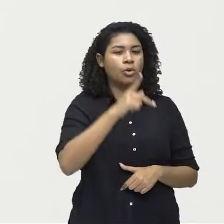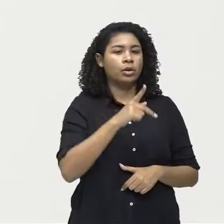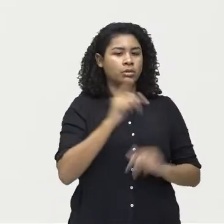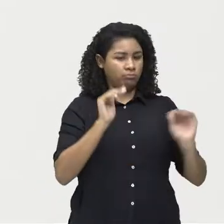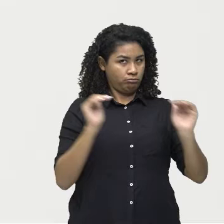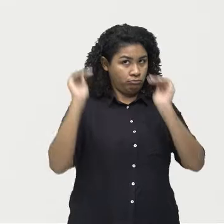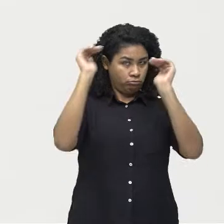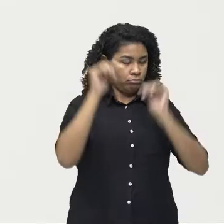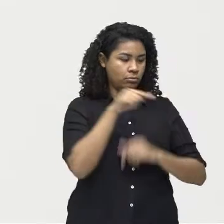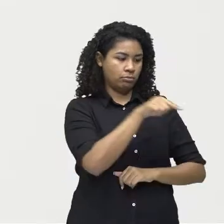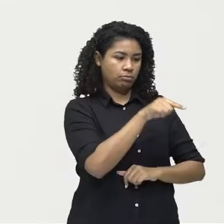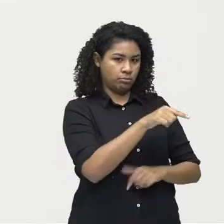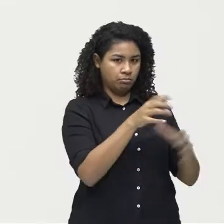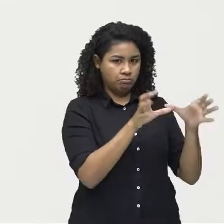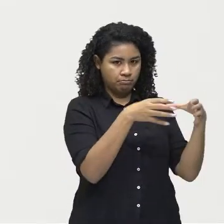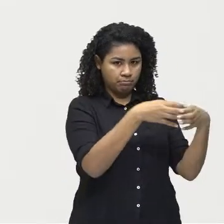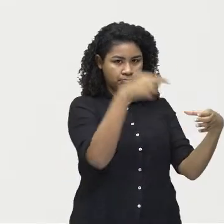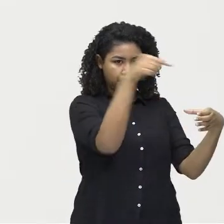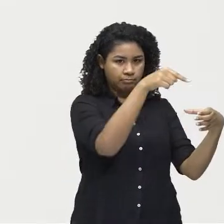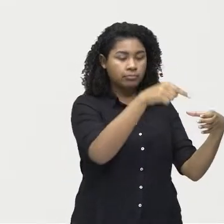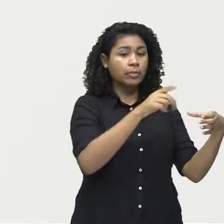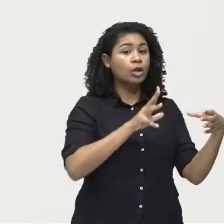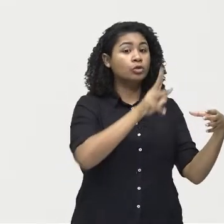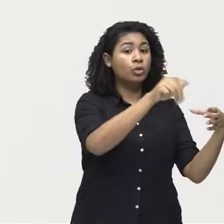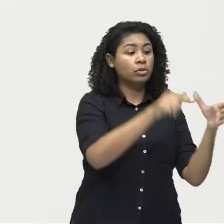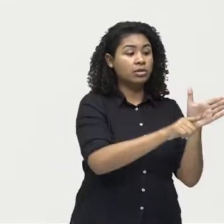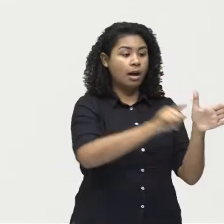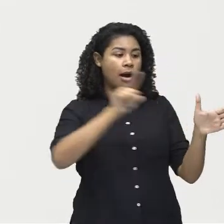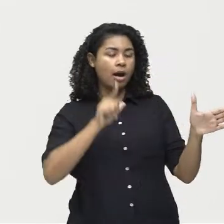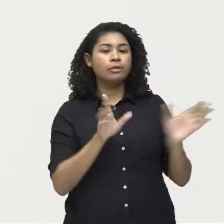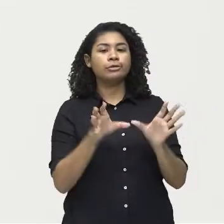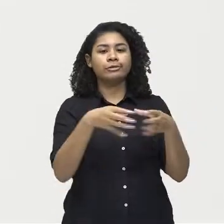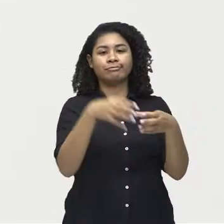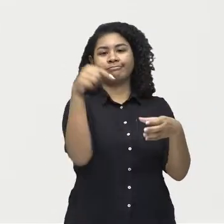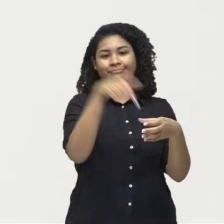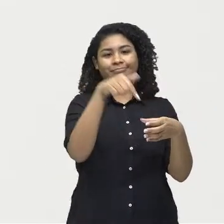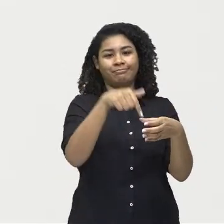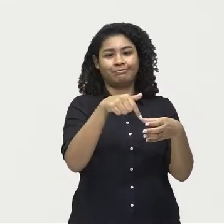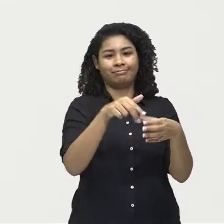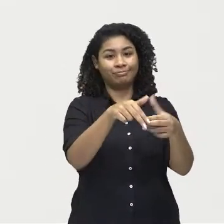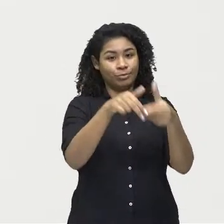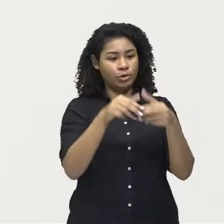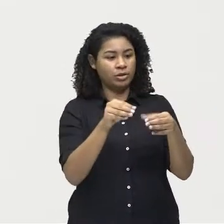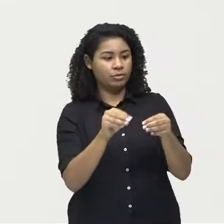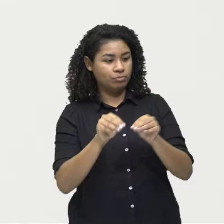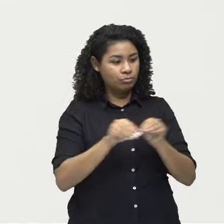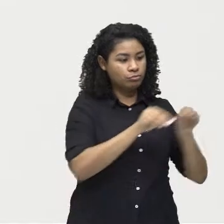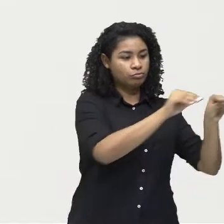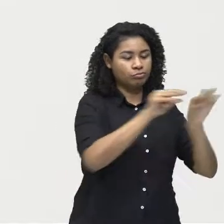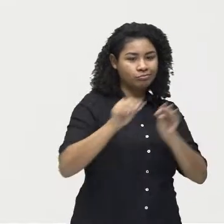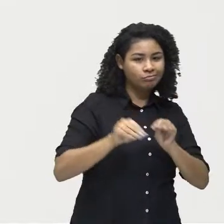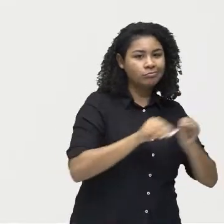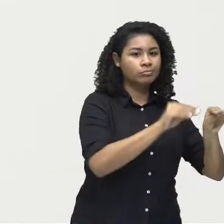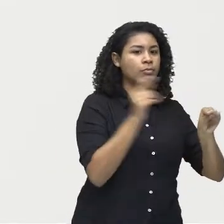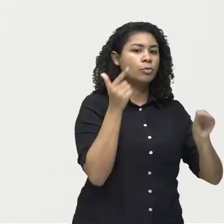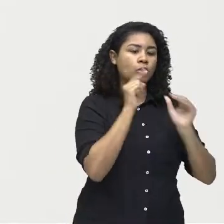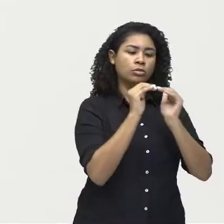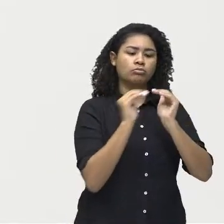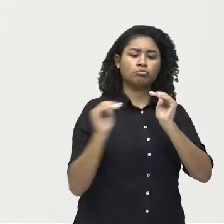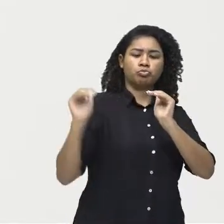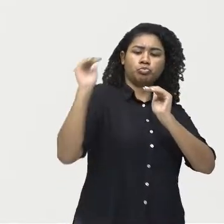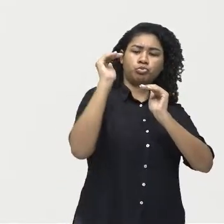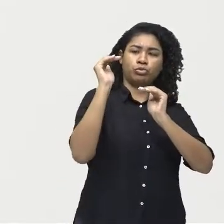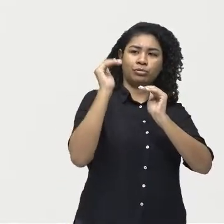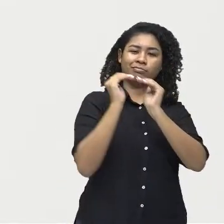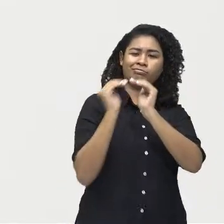que em relação a privilégios, tanto o clero como a nobreza defendiam seus interesses. É interessante